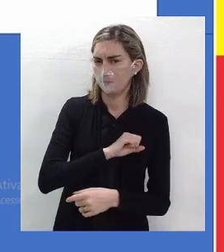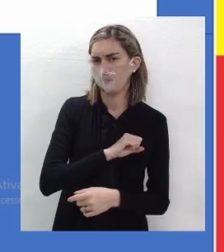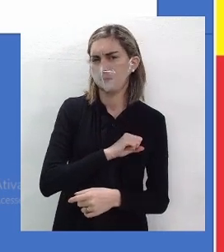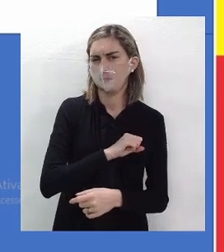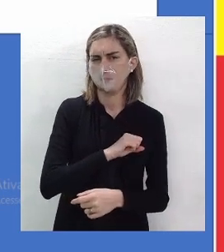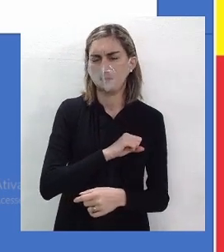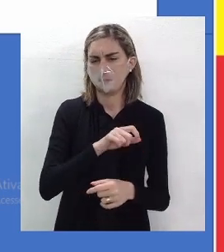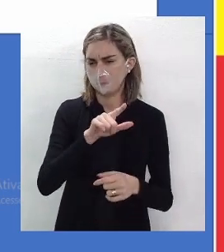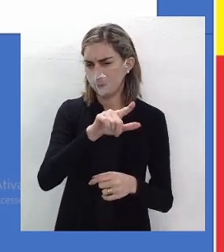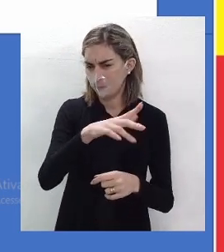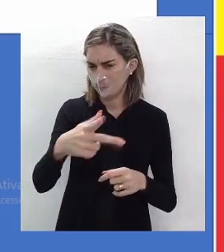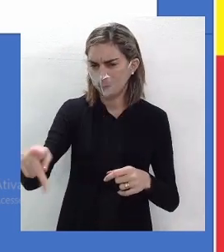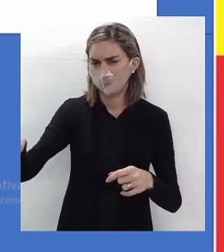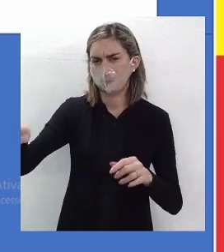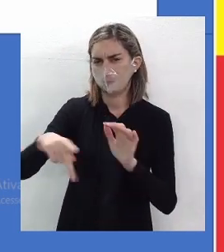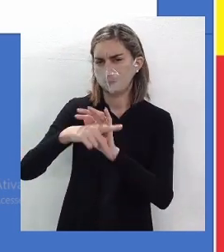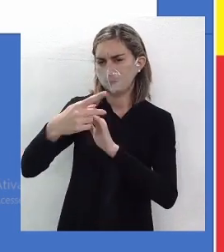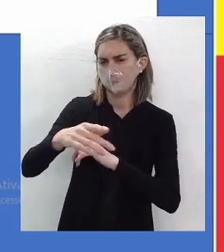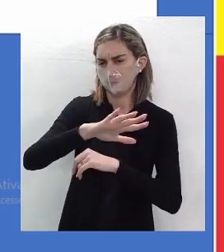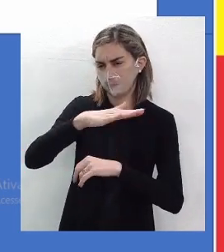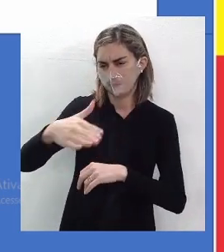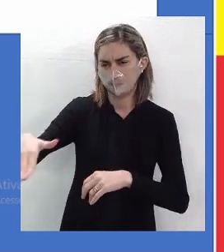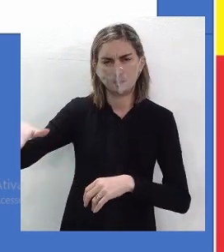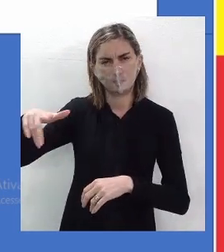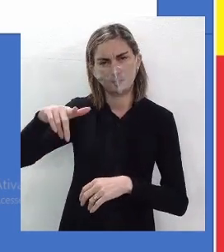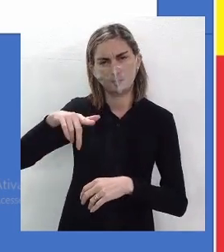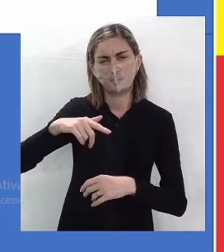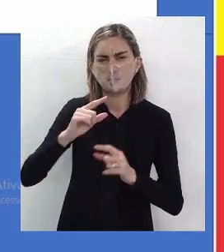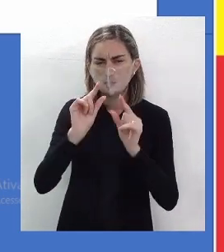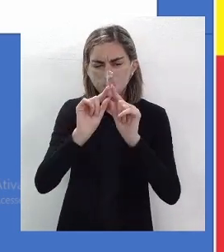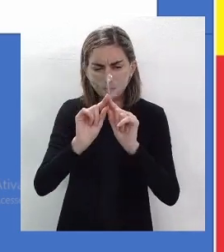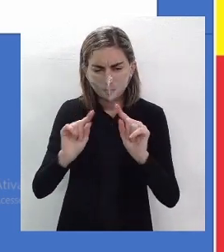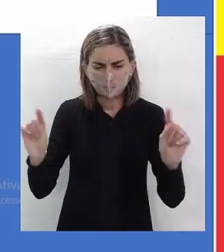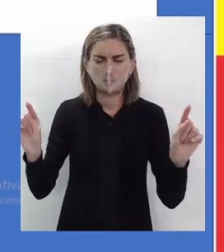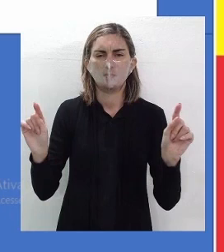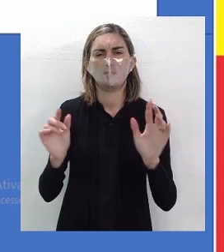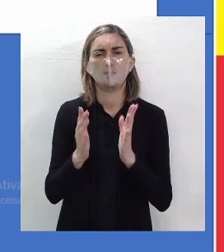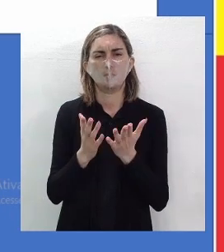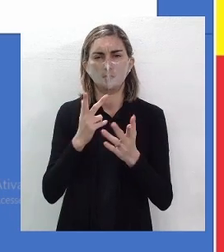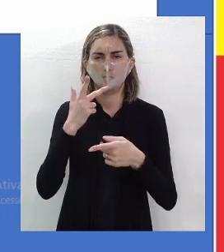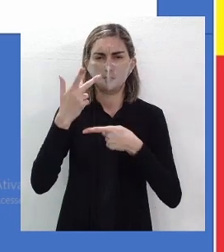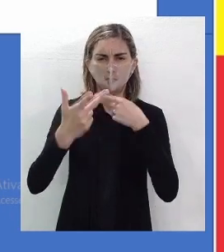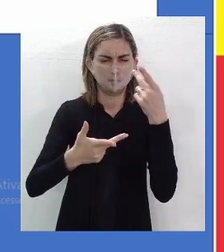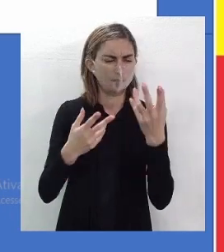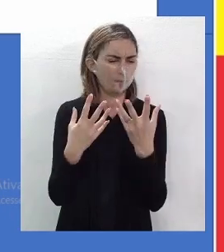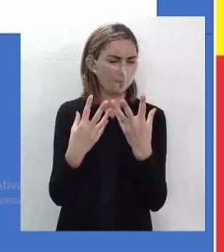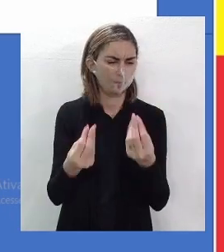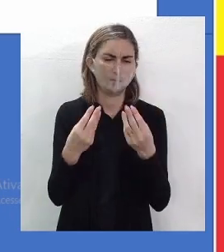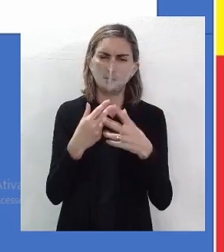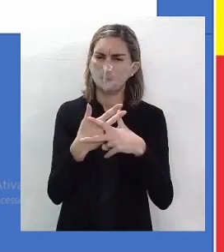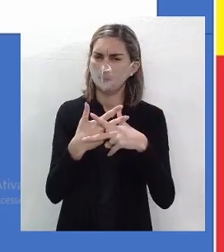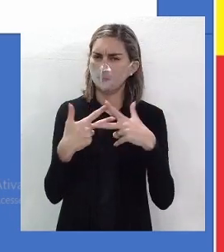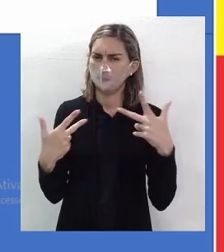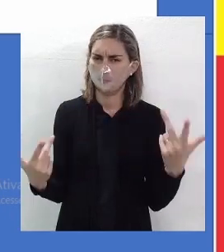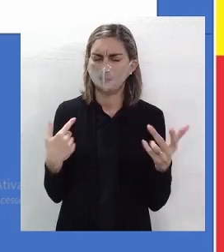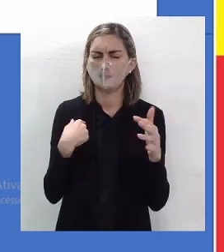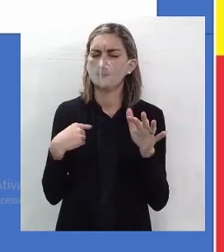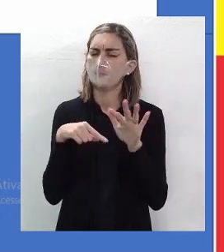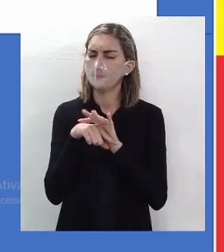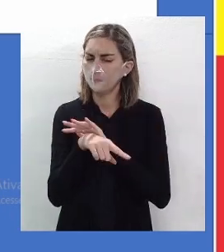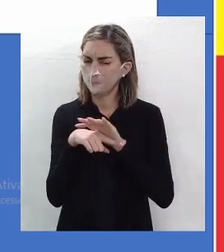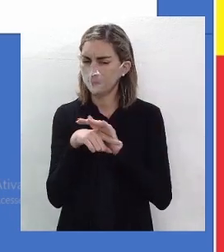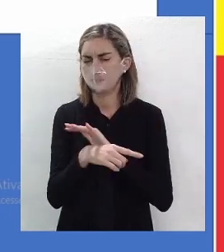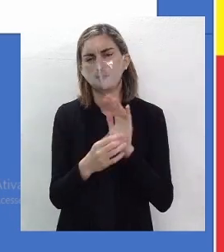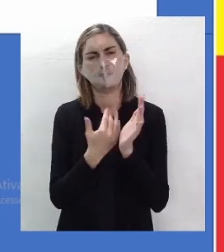mar. Tem uma linha só, um versinho. E diz tanta coisa. Vamos dar uma analisada um pouquinho